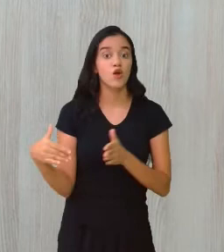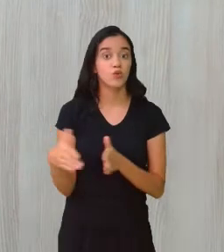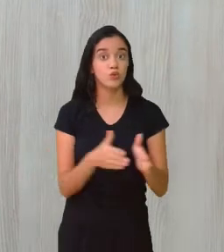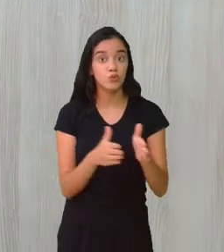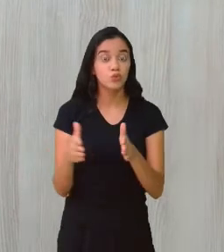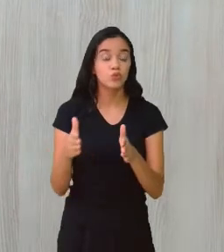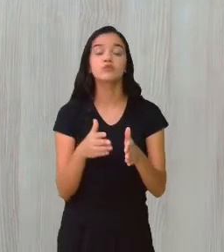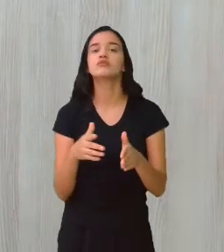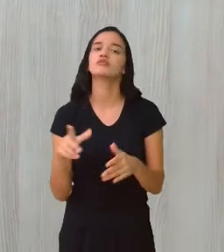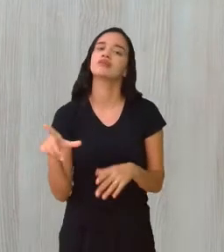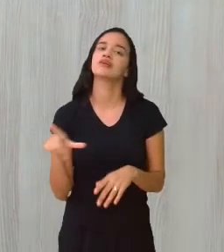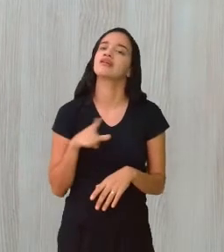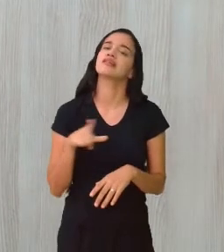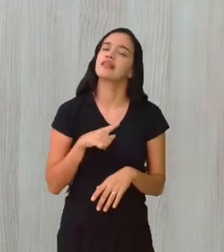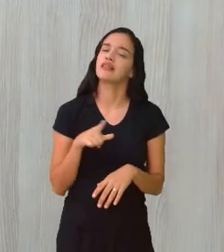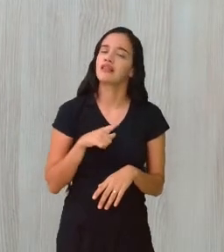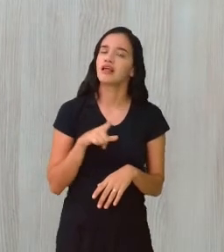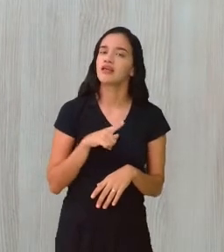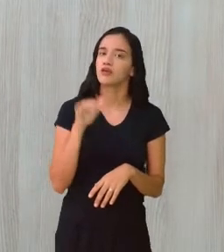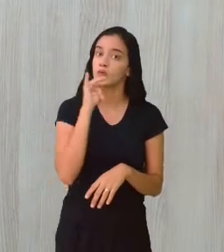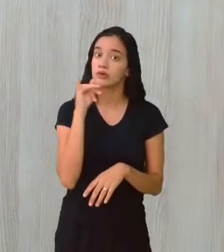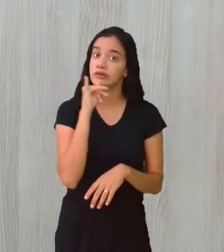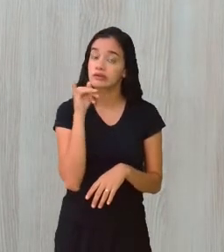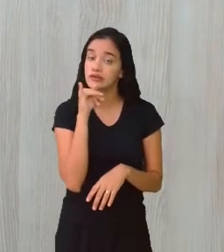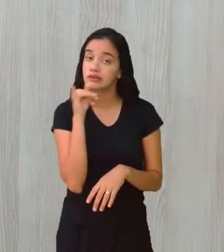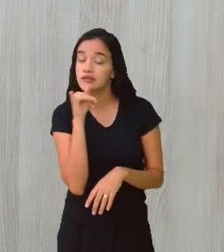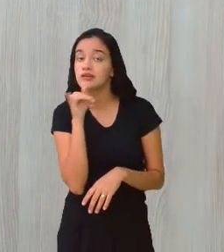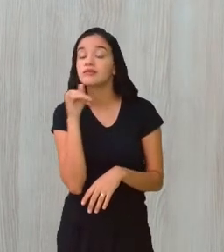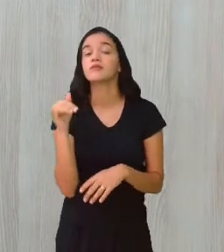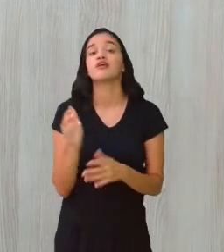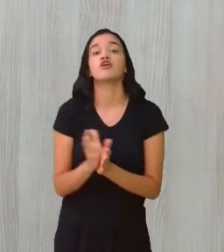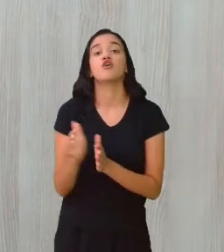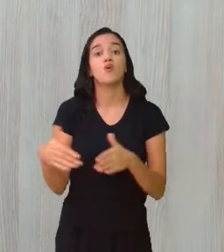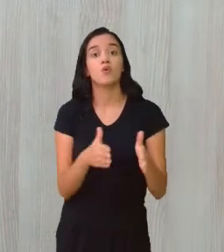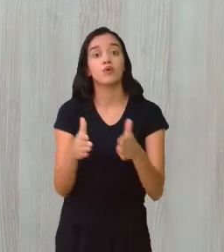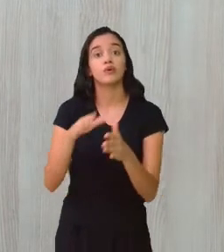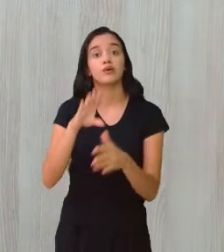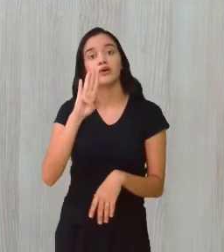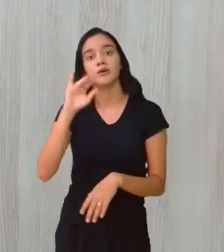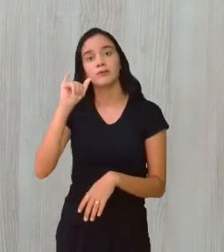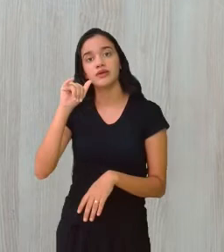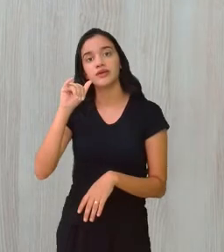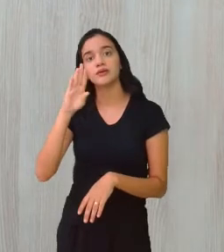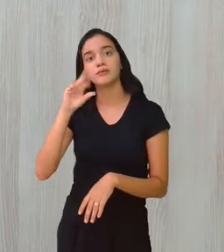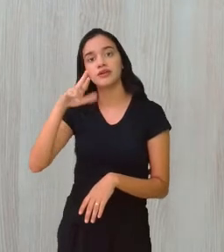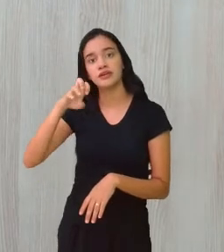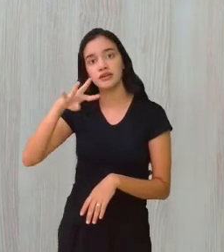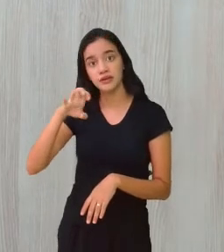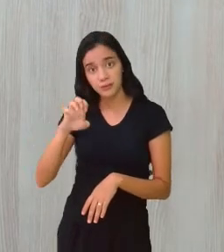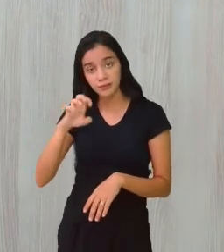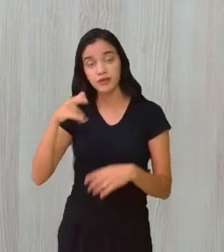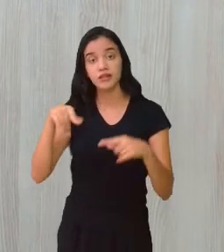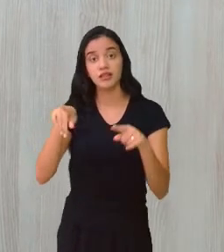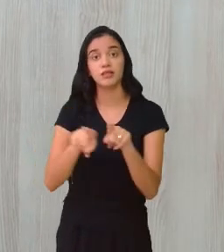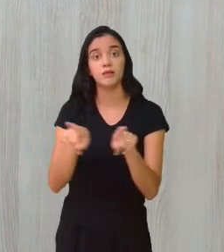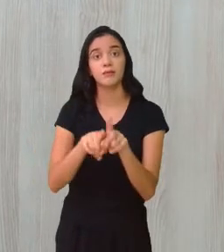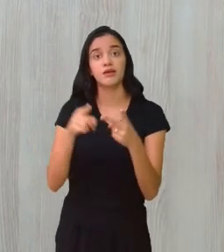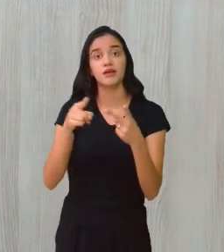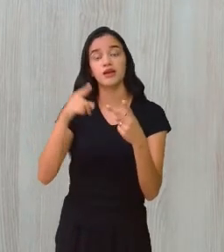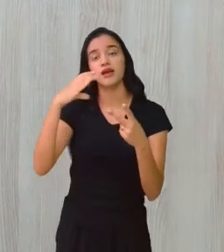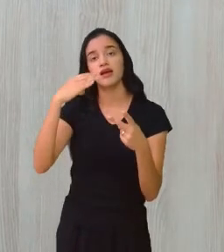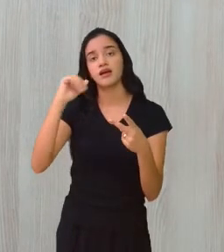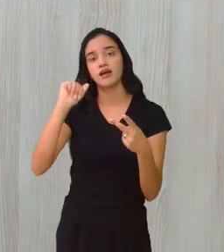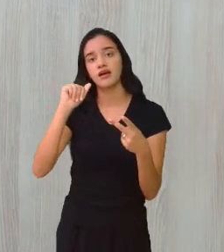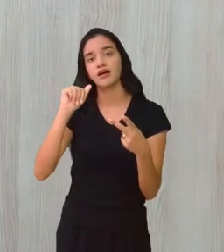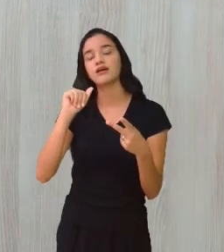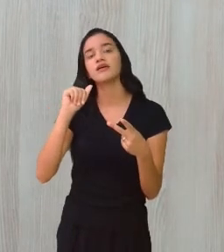como todo, a gente tem o nosso exemplo, né, o Rio Bibiribe, Capibaribe, o Rio Bibiribe quase morto, inclusive, né, se você for